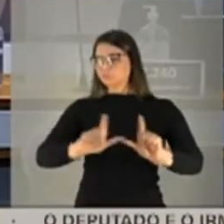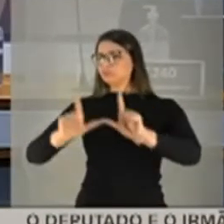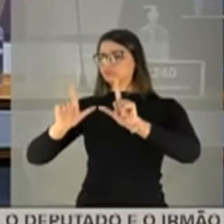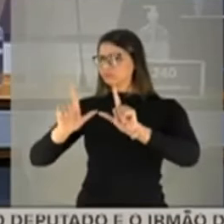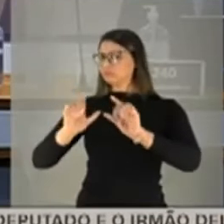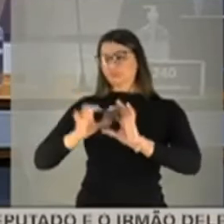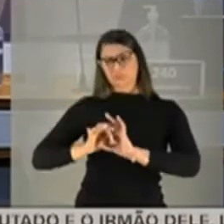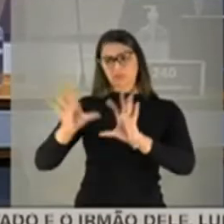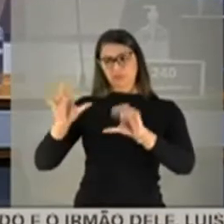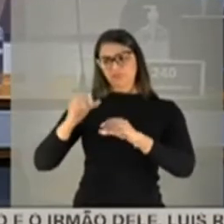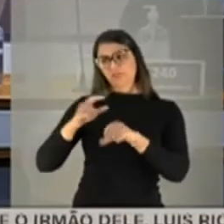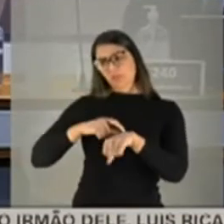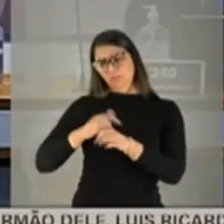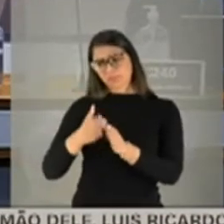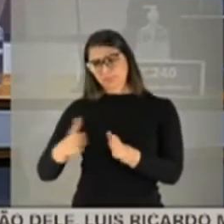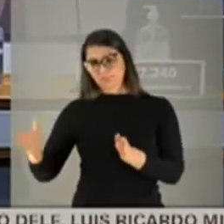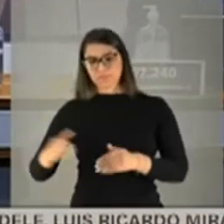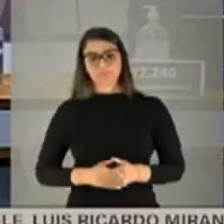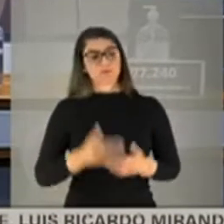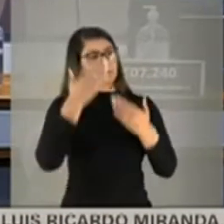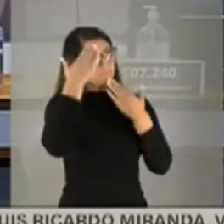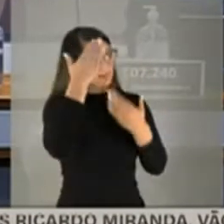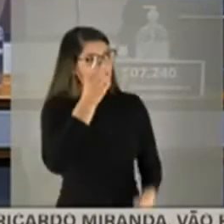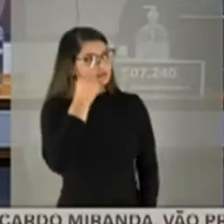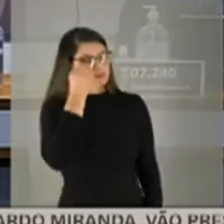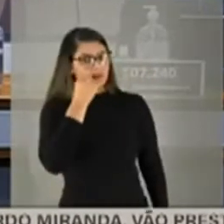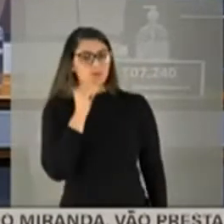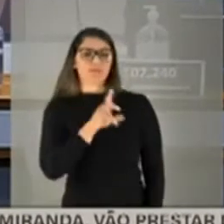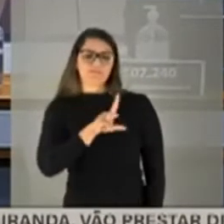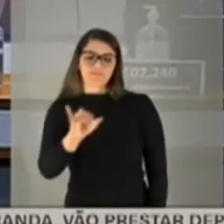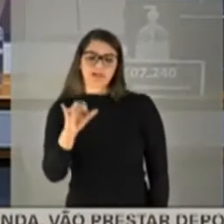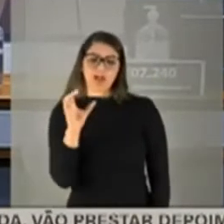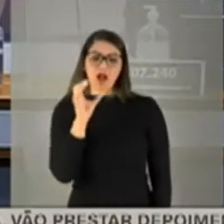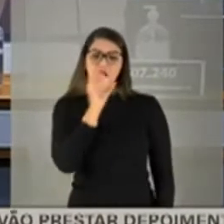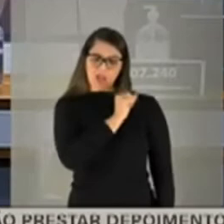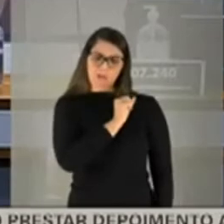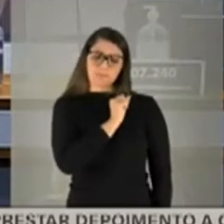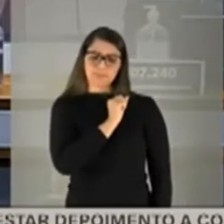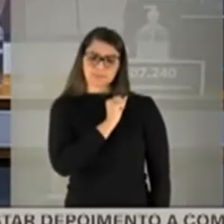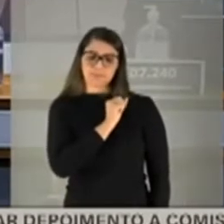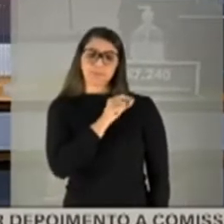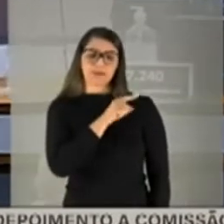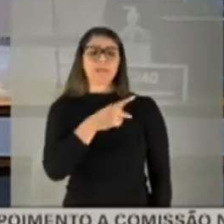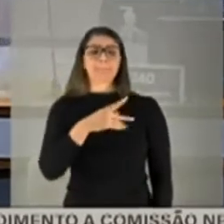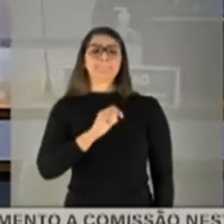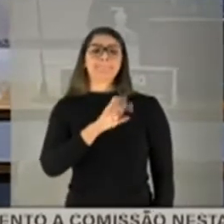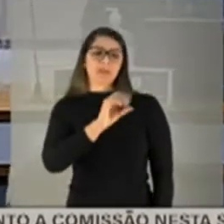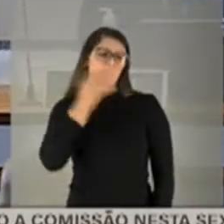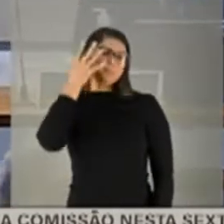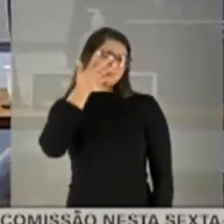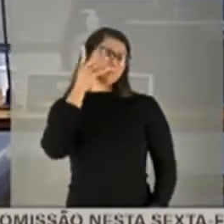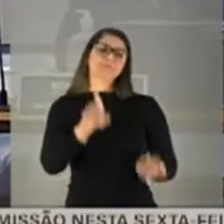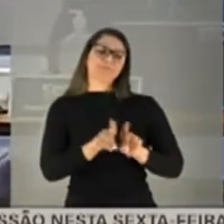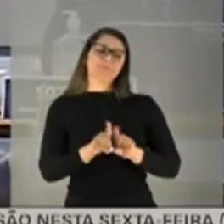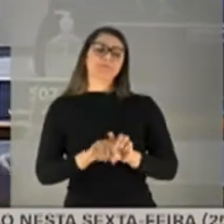exposição. Agradeço, senadores. Vou ser o mais breve possível, só para poder concluir, passar para o doutor Pedro Halal, que também traz informações essenciais. Esse